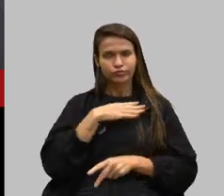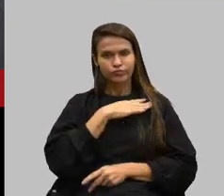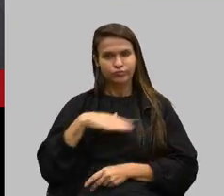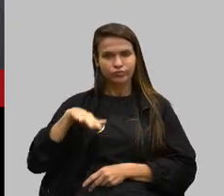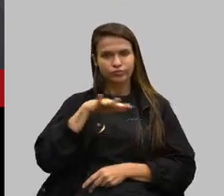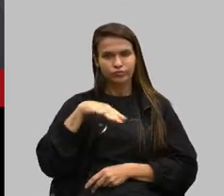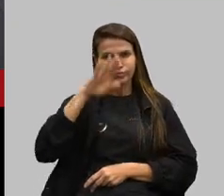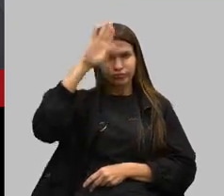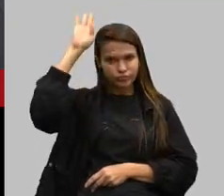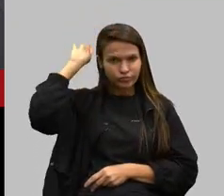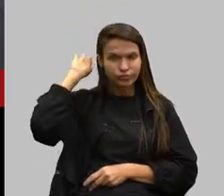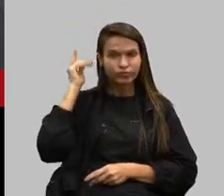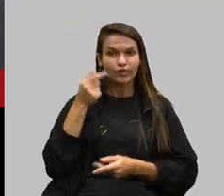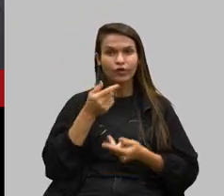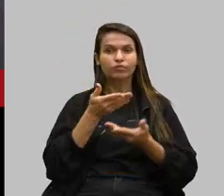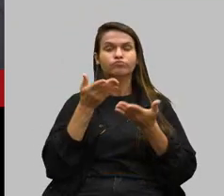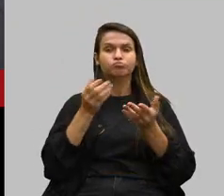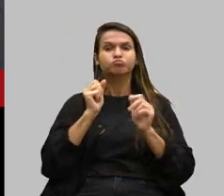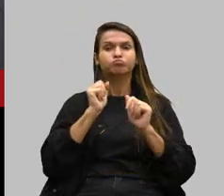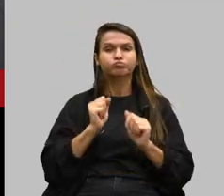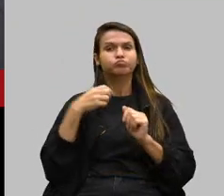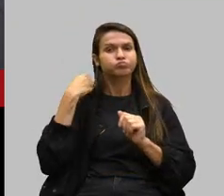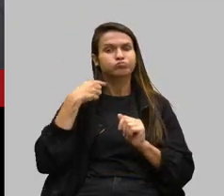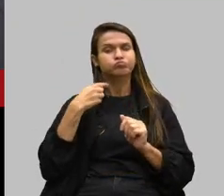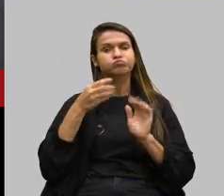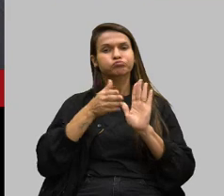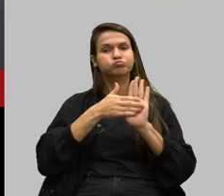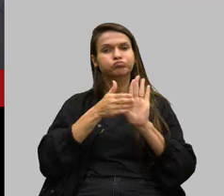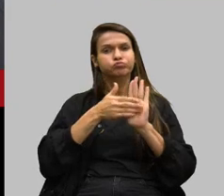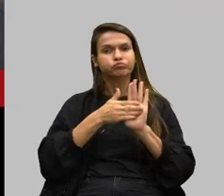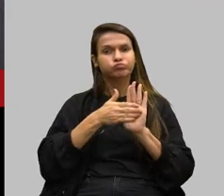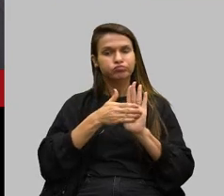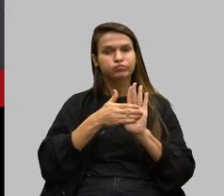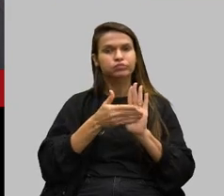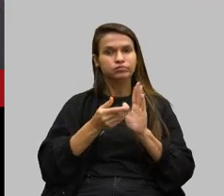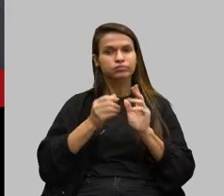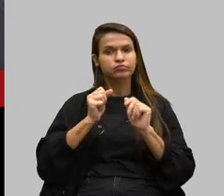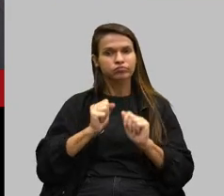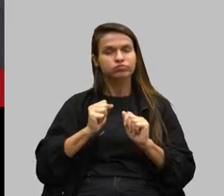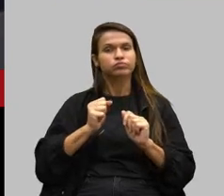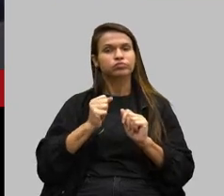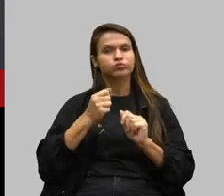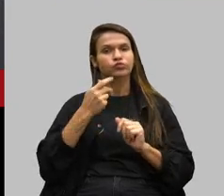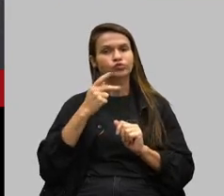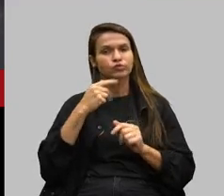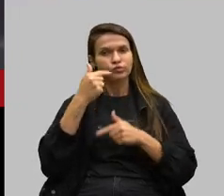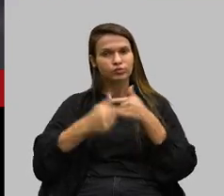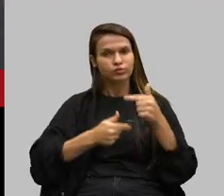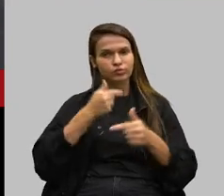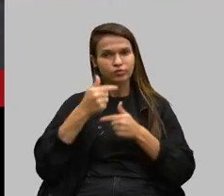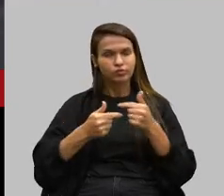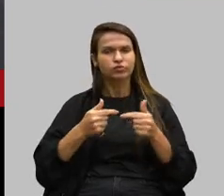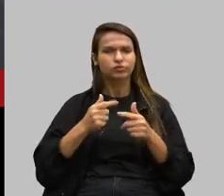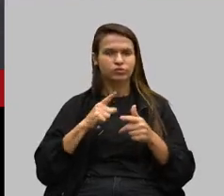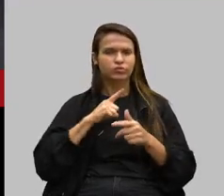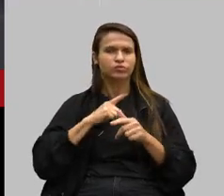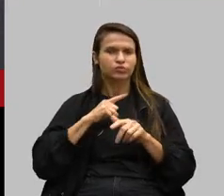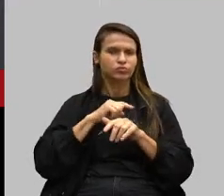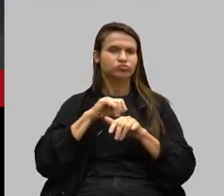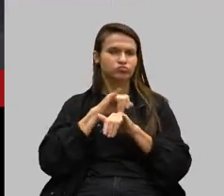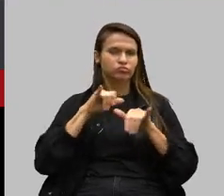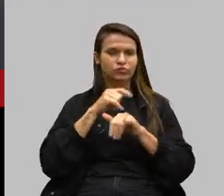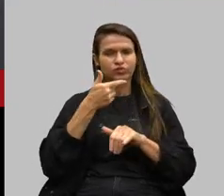tenham condições de prestar realmente contas do seu trabalho com uma exposição de 20 minutos 30